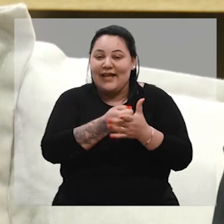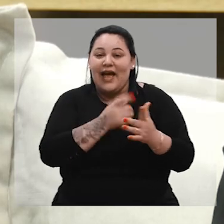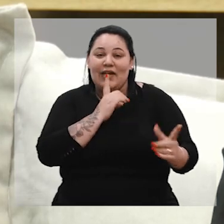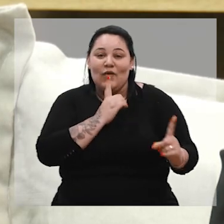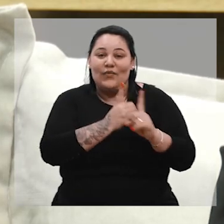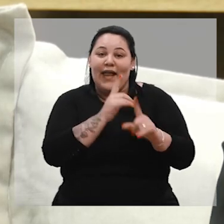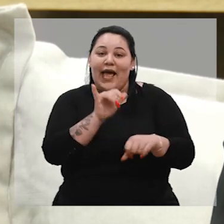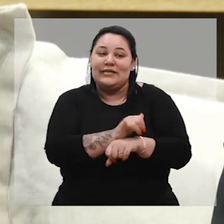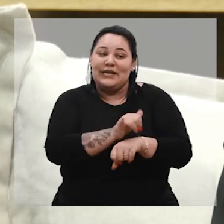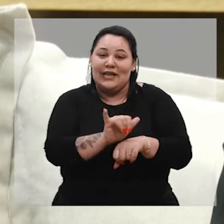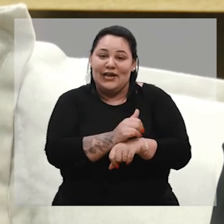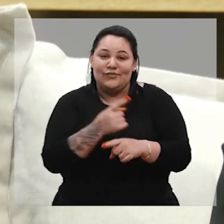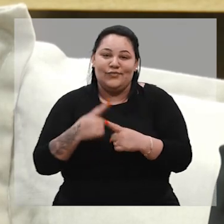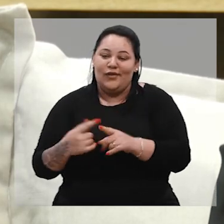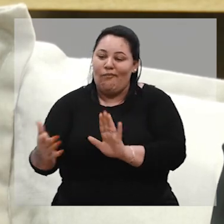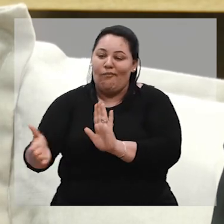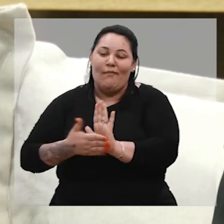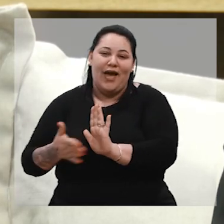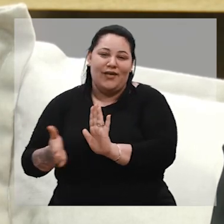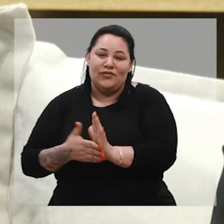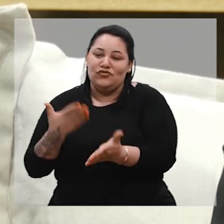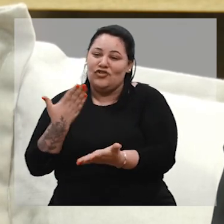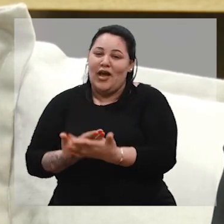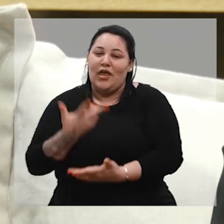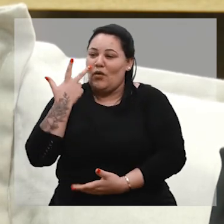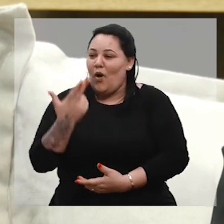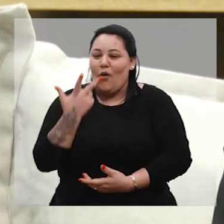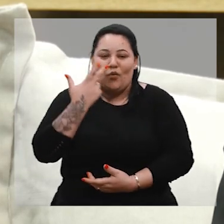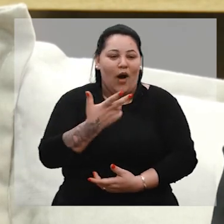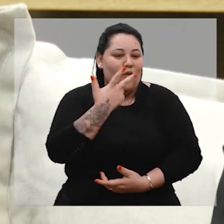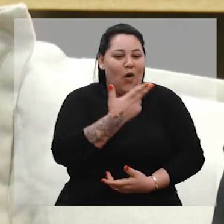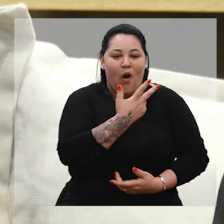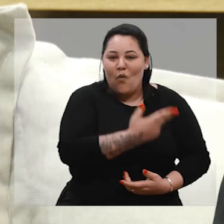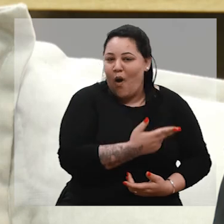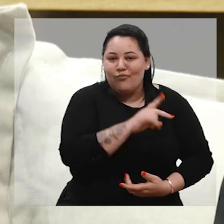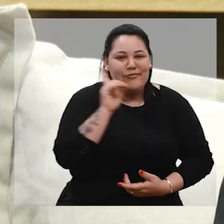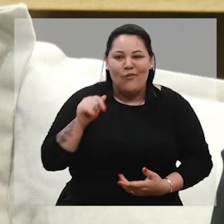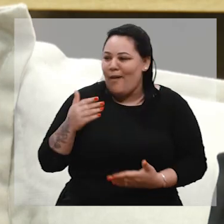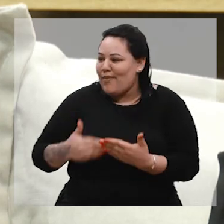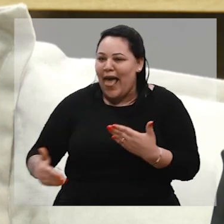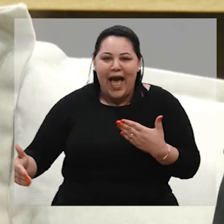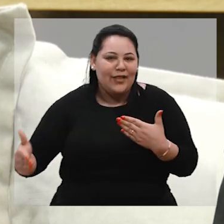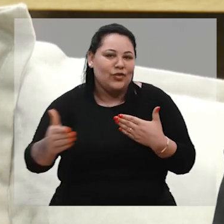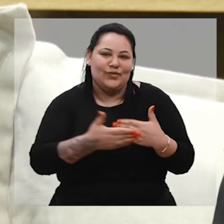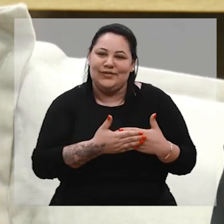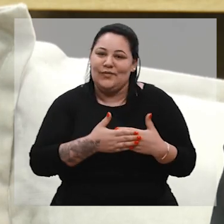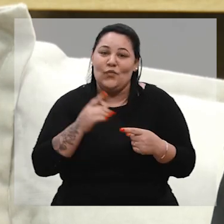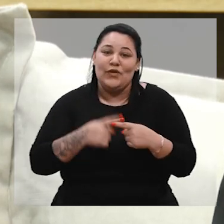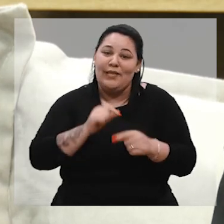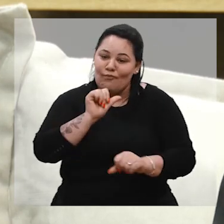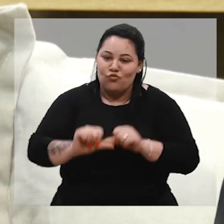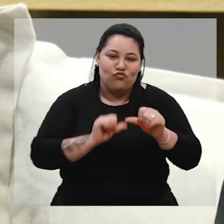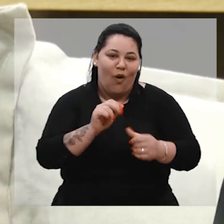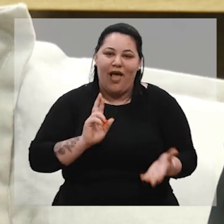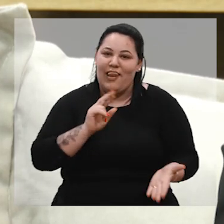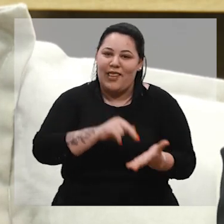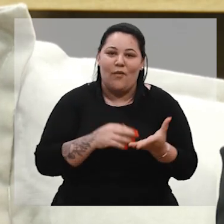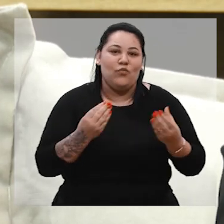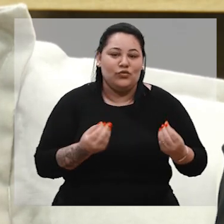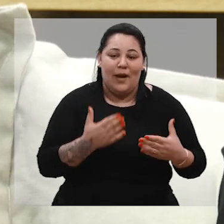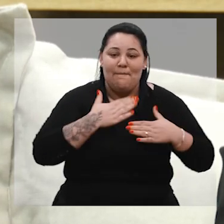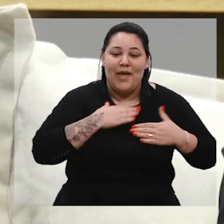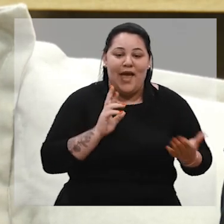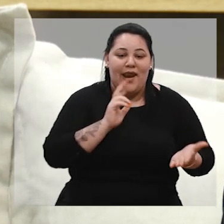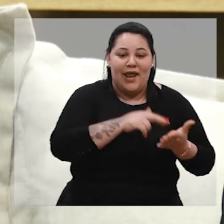de buscar, porque o mesmo plano de aula hoje ele não serve para todos. Então assim, a realidade hoje é